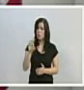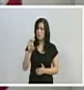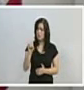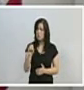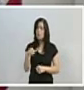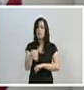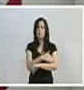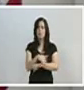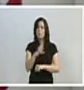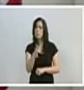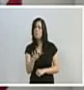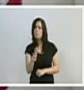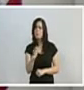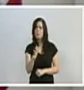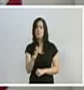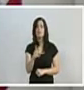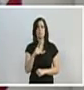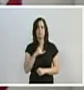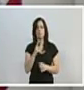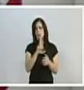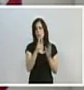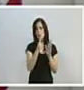3.450 ruas, mais ou menos, são nominadas.